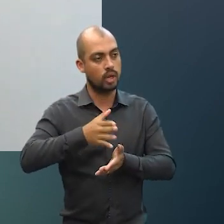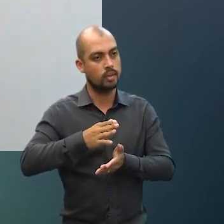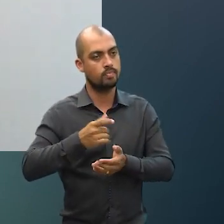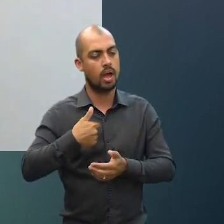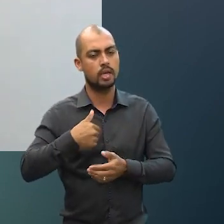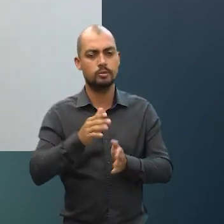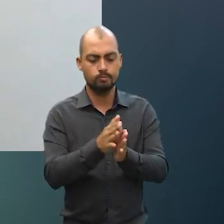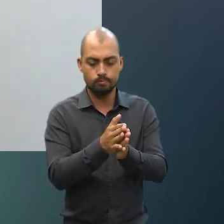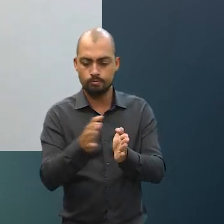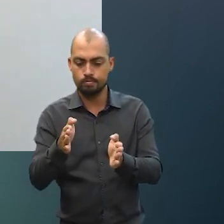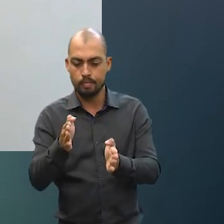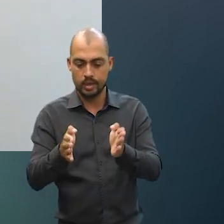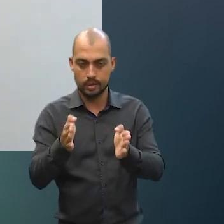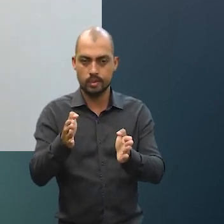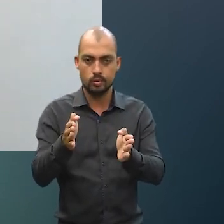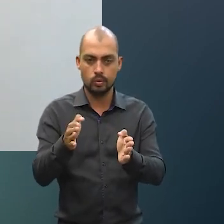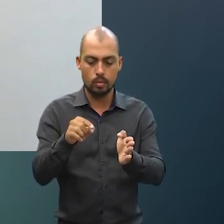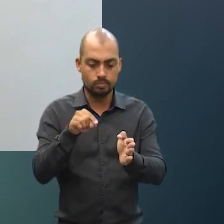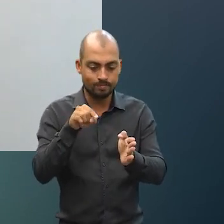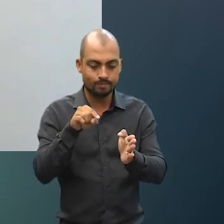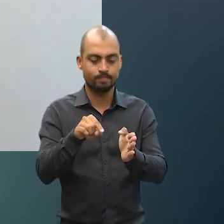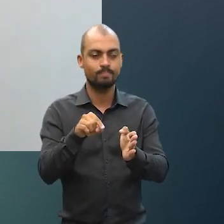tempo aconteceu